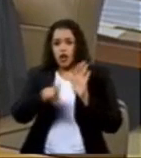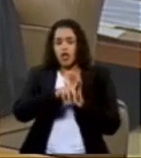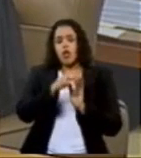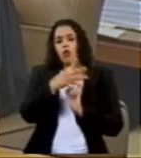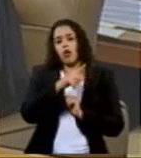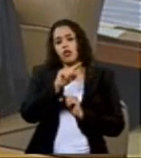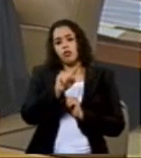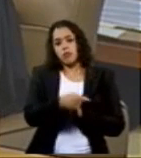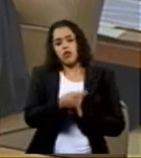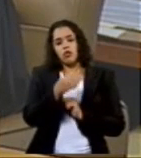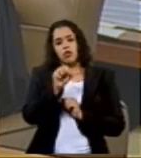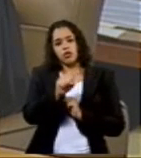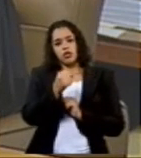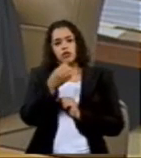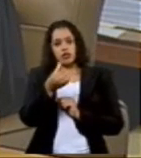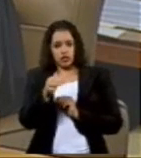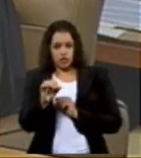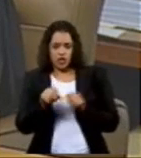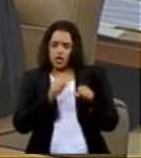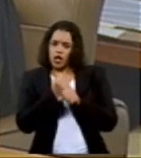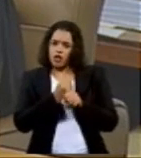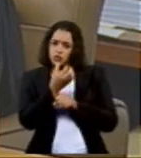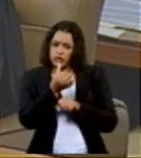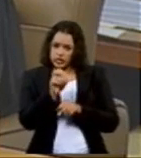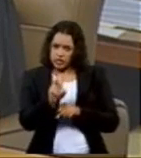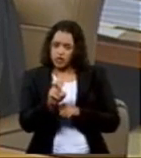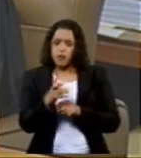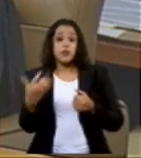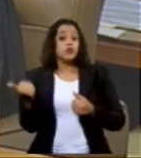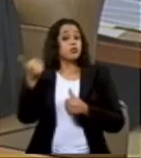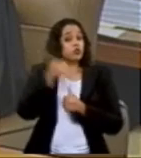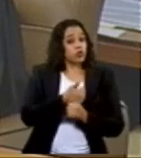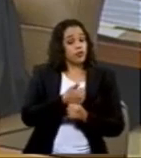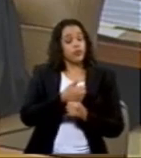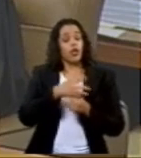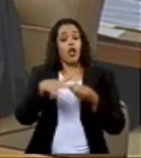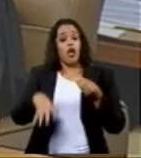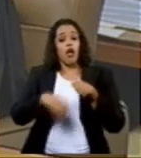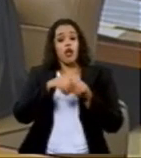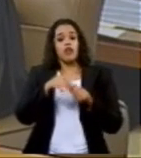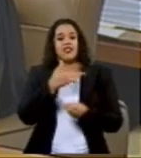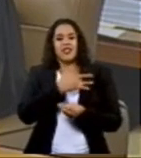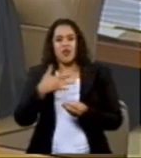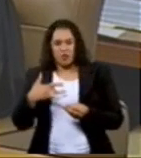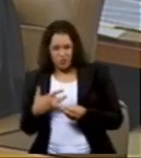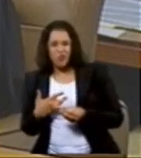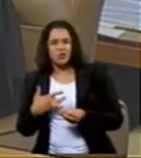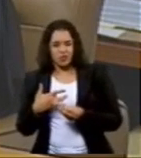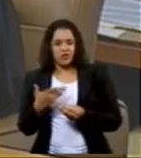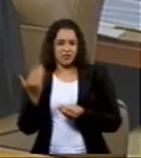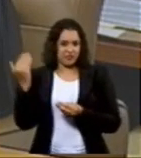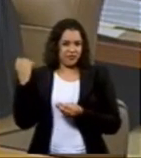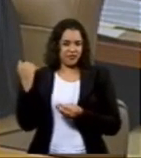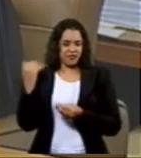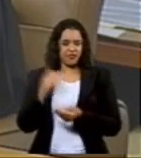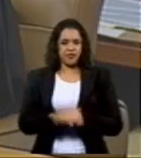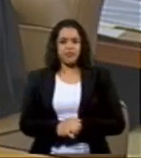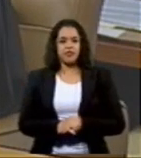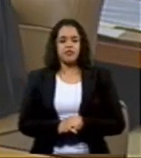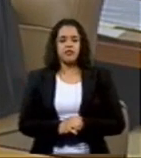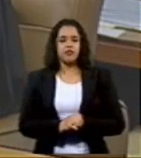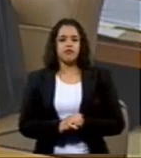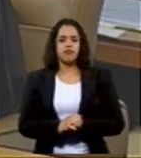4.860 de 1965, em substituição adicional de insalubridade anteriormente deferido.